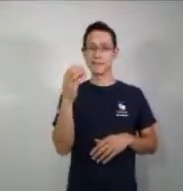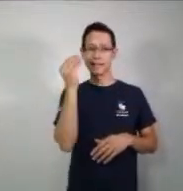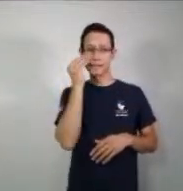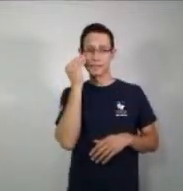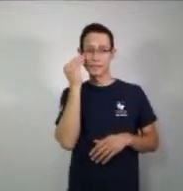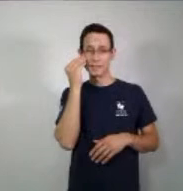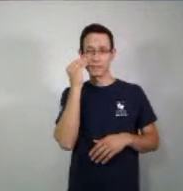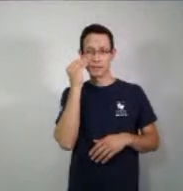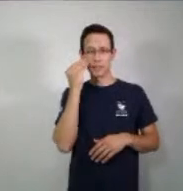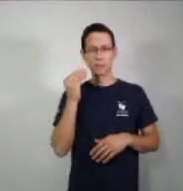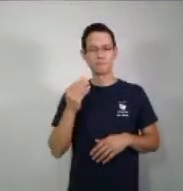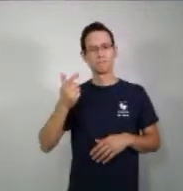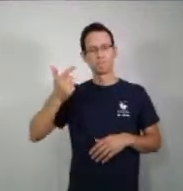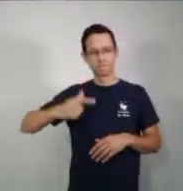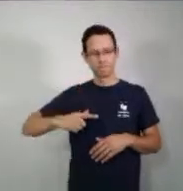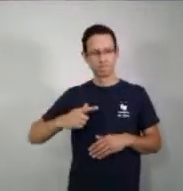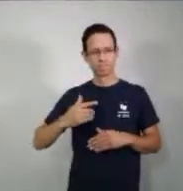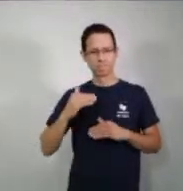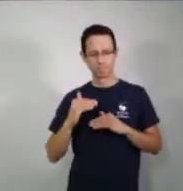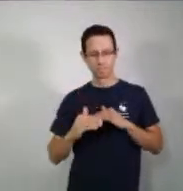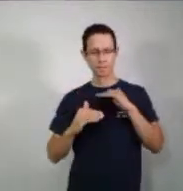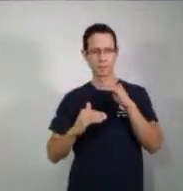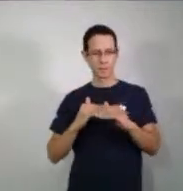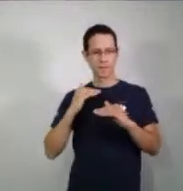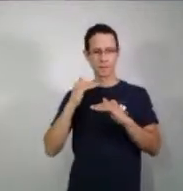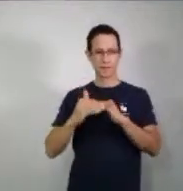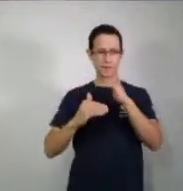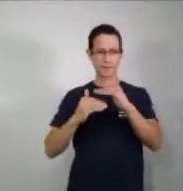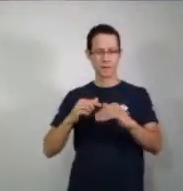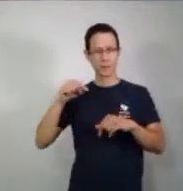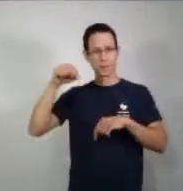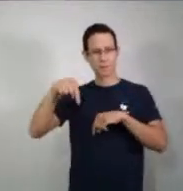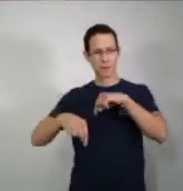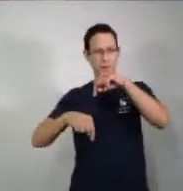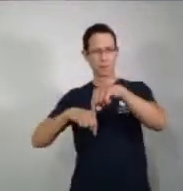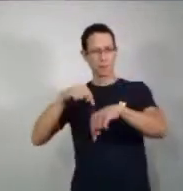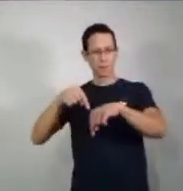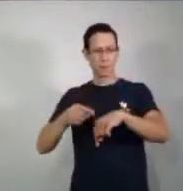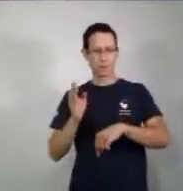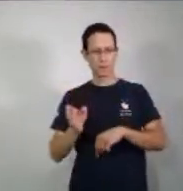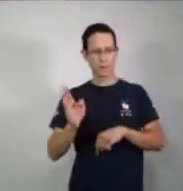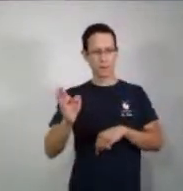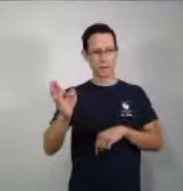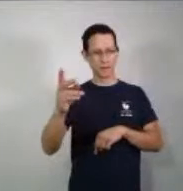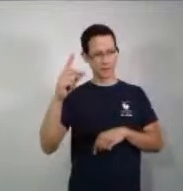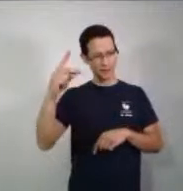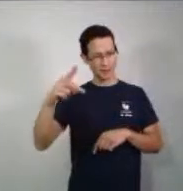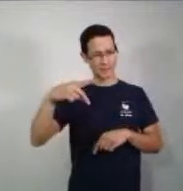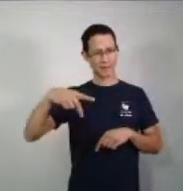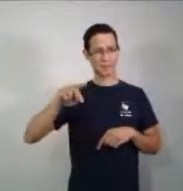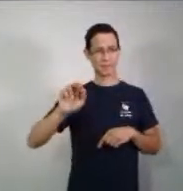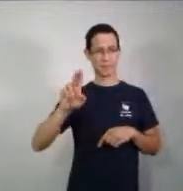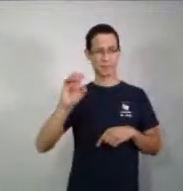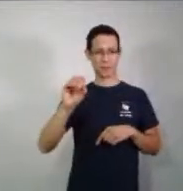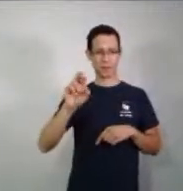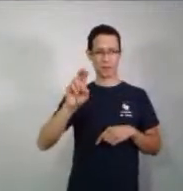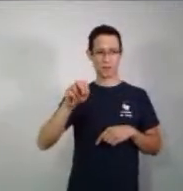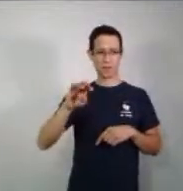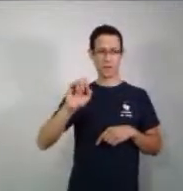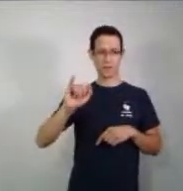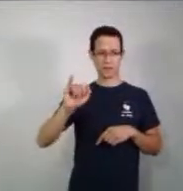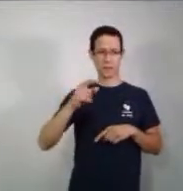um pouco essa trajetória do Paulo Rony. Porque eu acho que tem uma